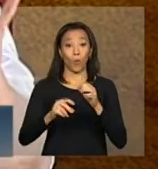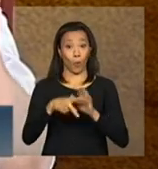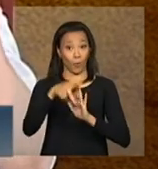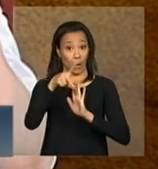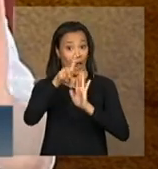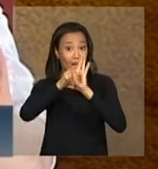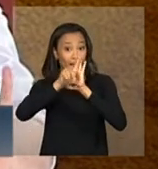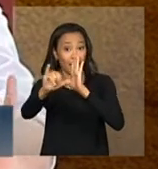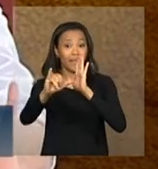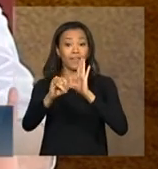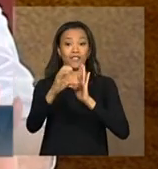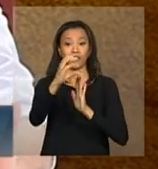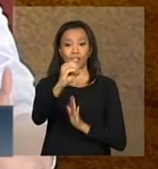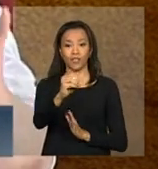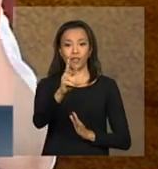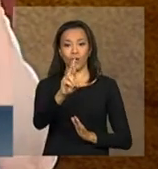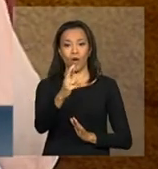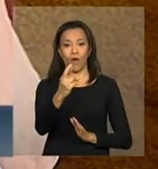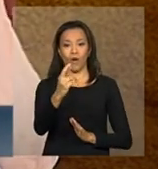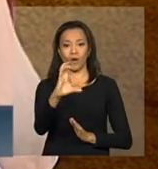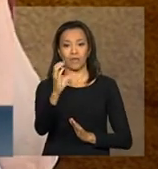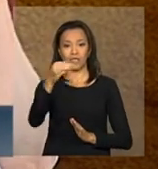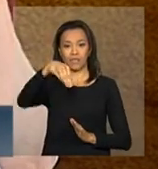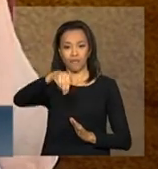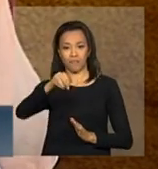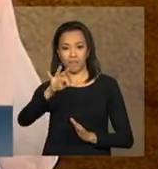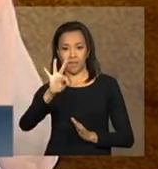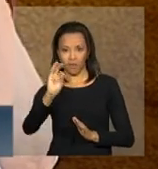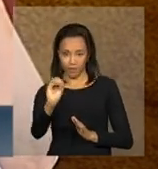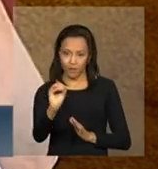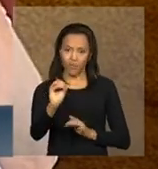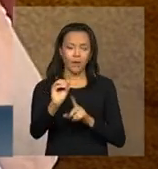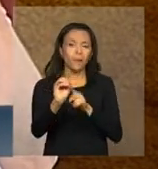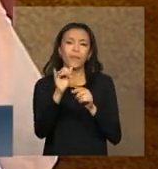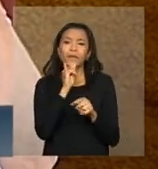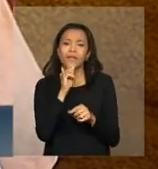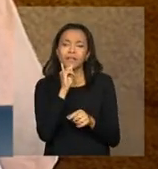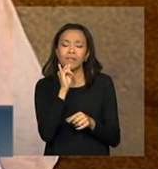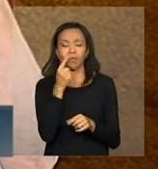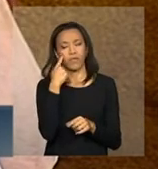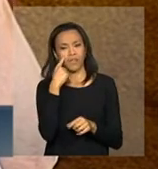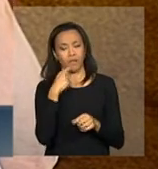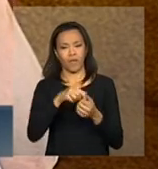Porque, quando você termina, você tem exatamente, é como se você pegasse o